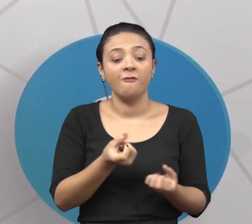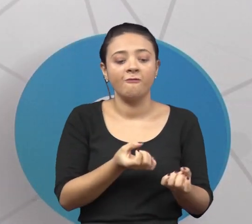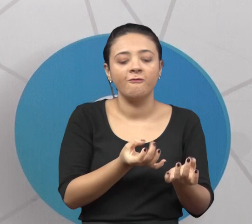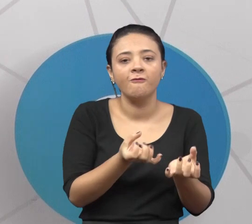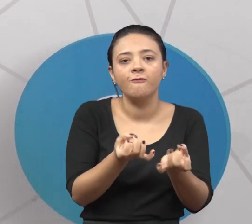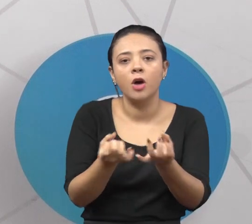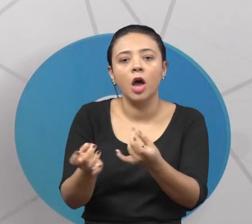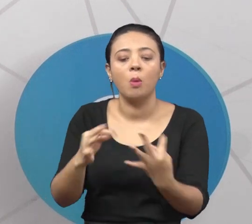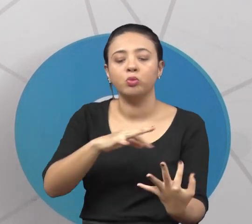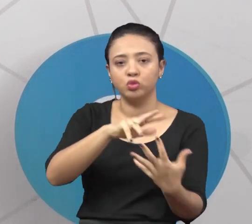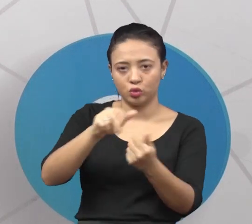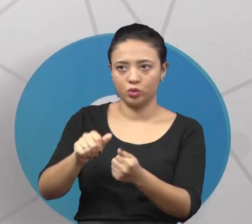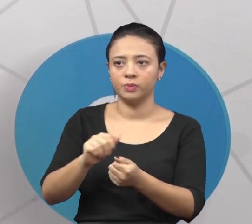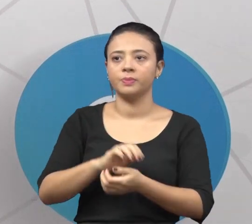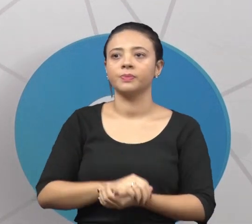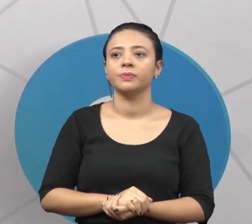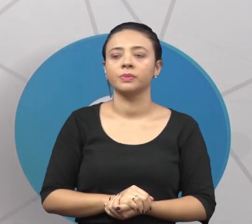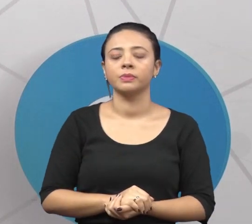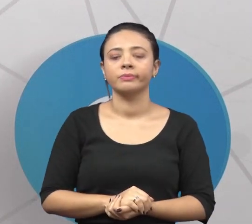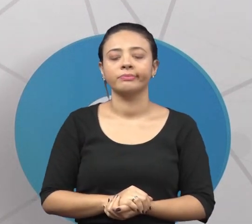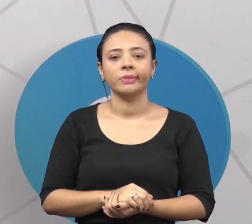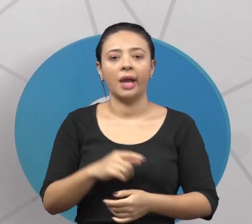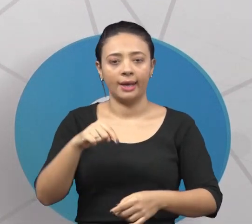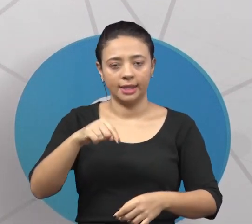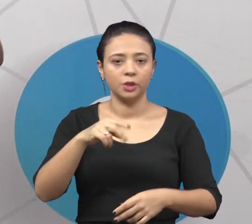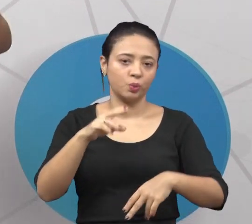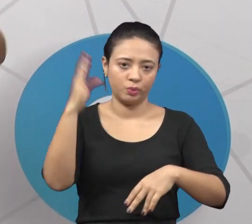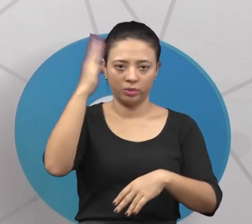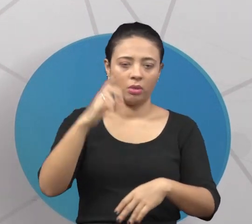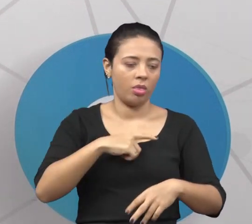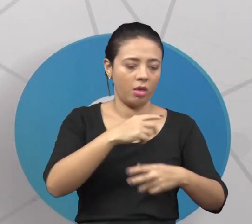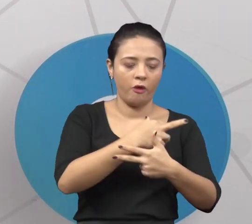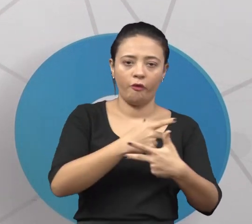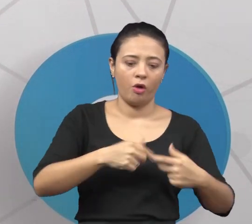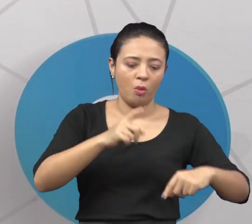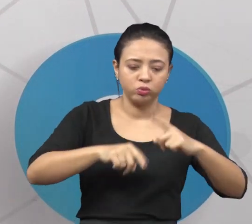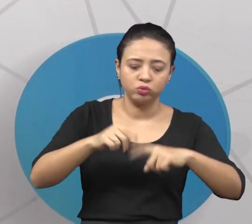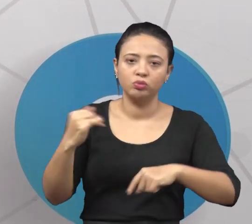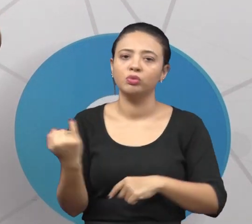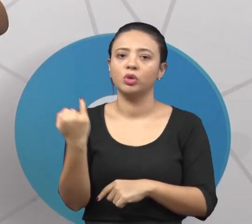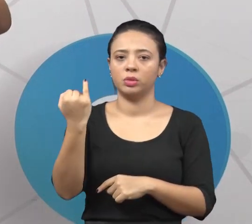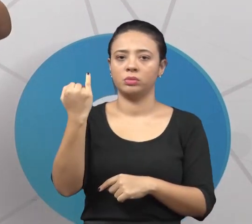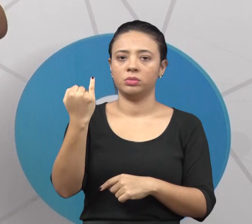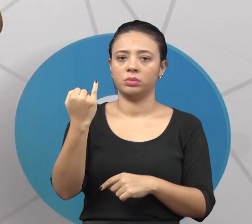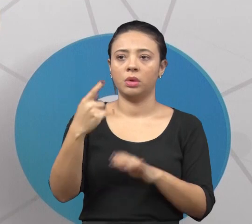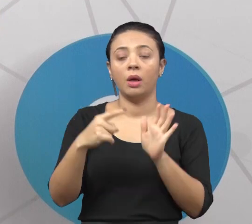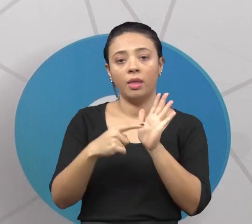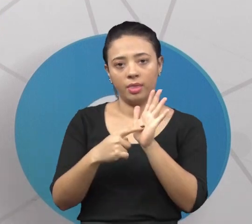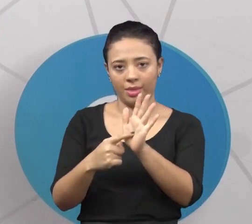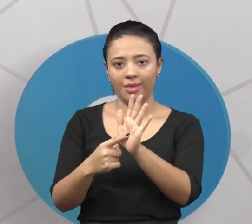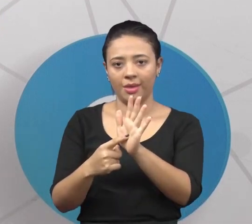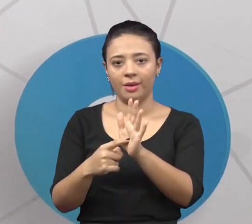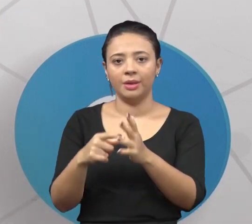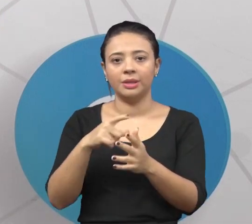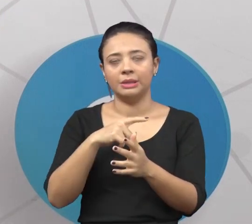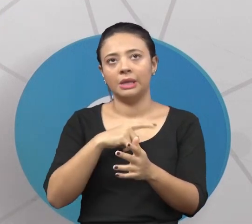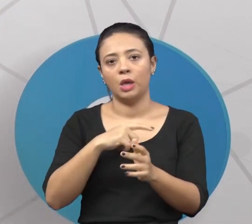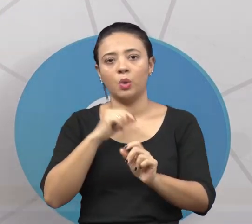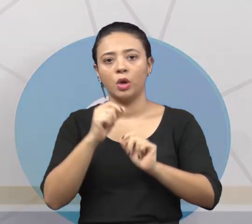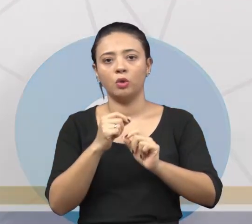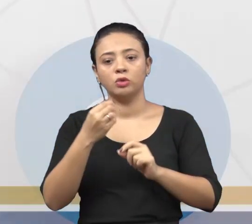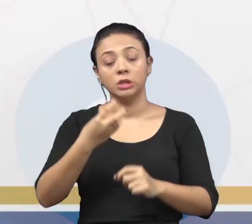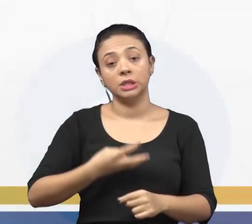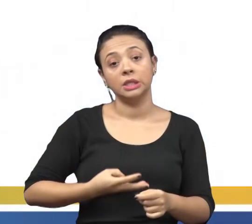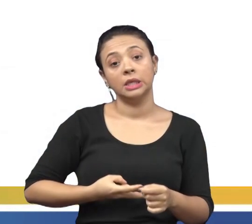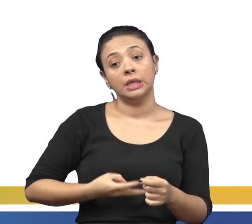Produtos importantes. O Brasil tem vários produtos importantes, eu coloquei aqui os que estão entre os 3 primeiros,